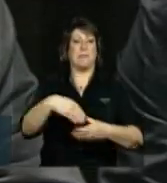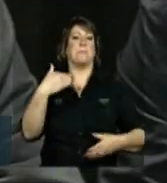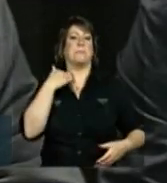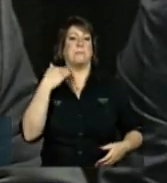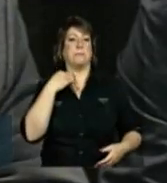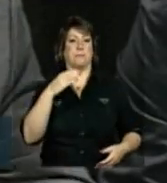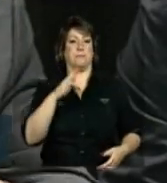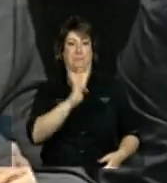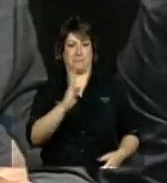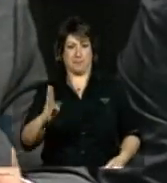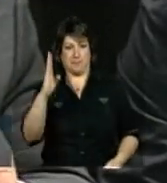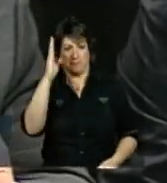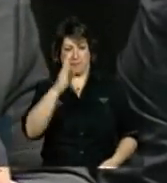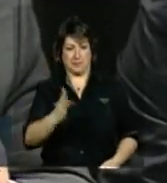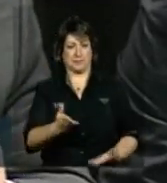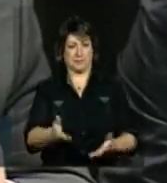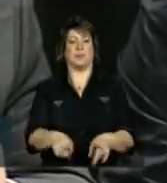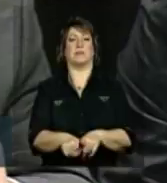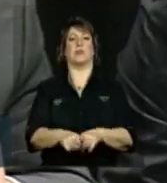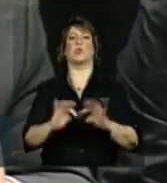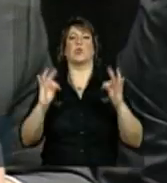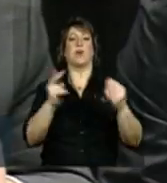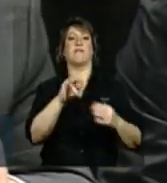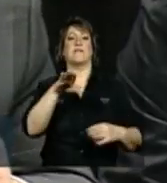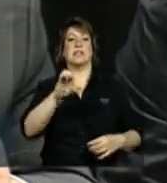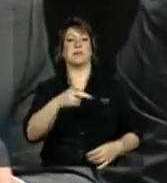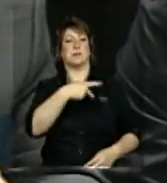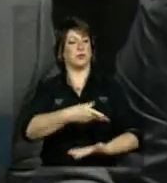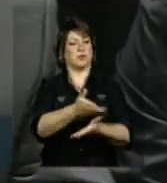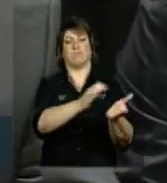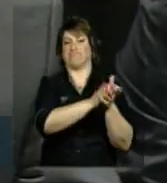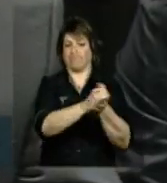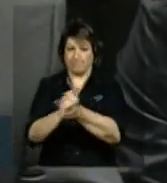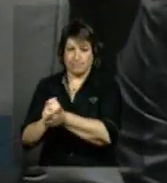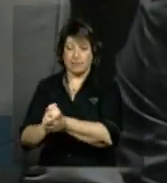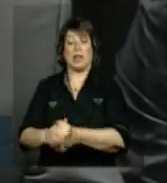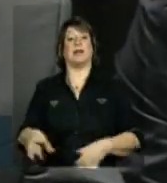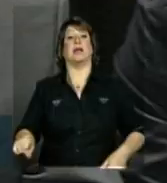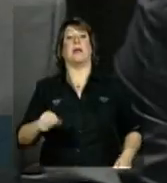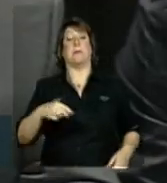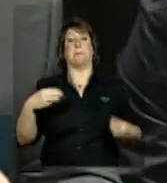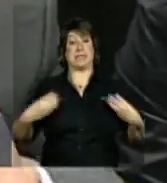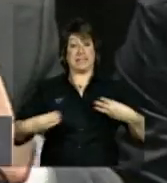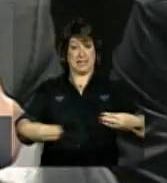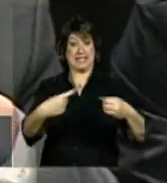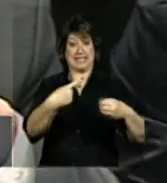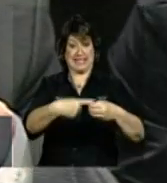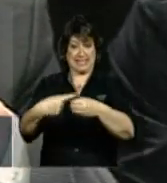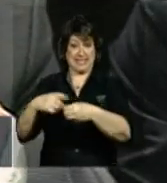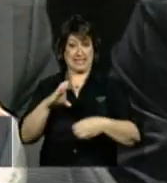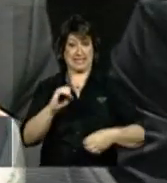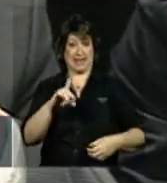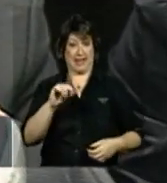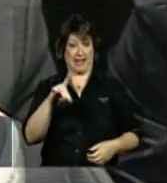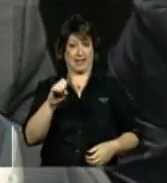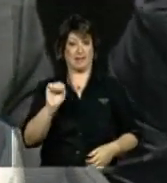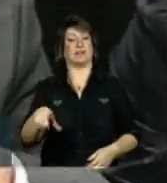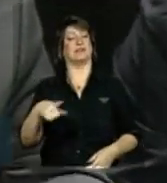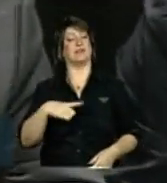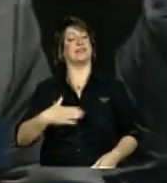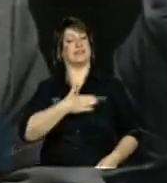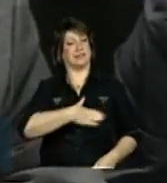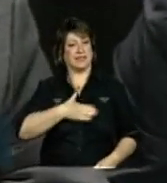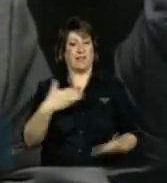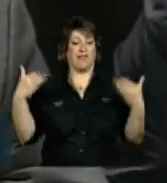demais vice-presidentes. E dizer que para o Ministério das Cidades é uma satisfação muito grande participar desse